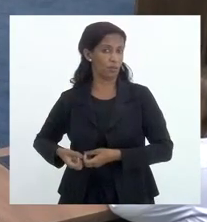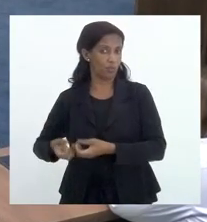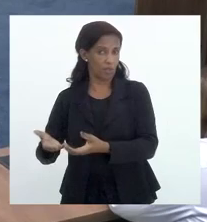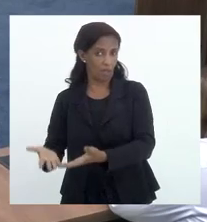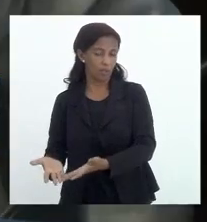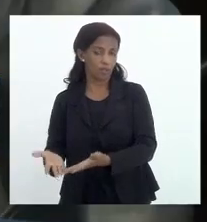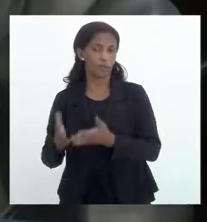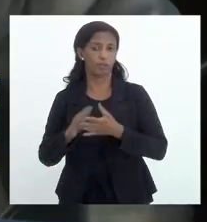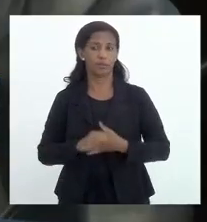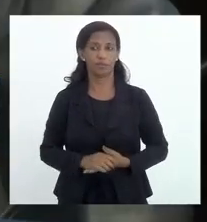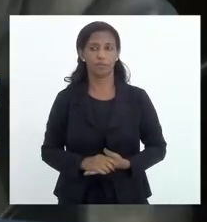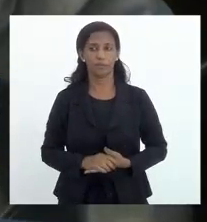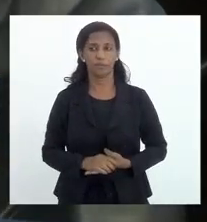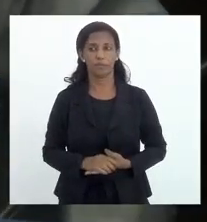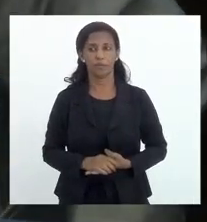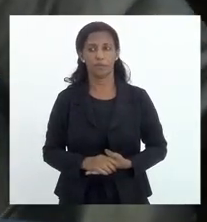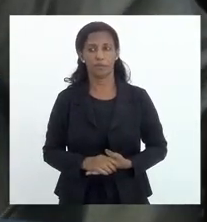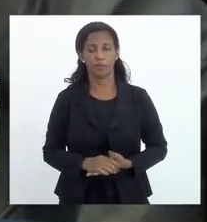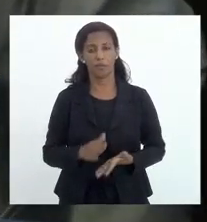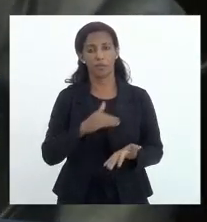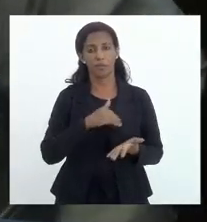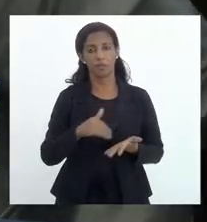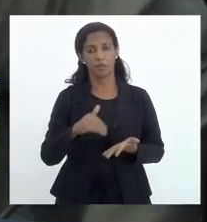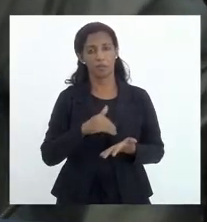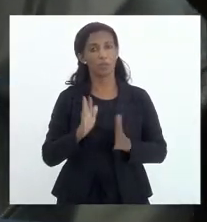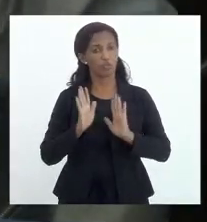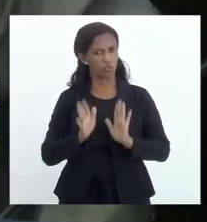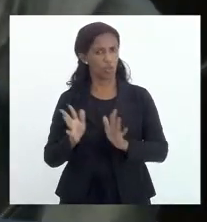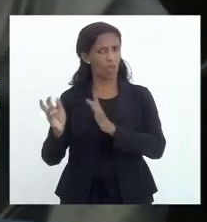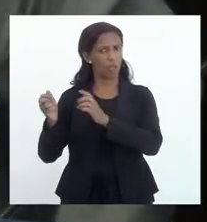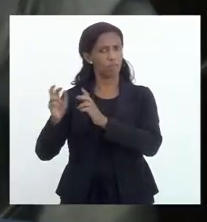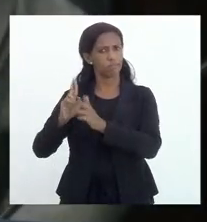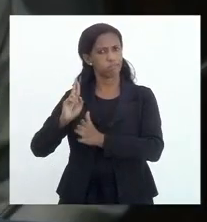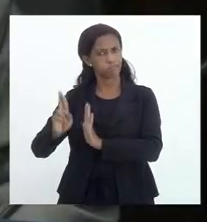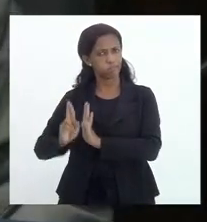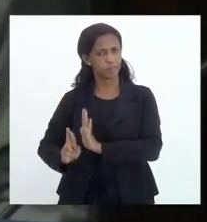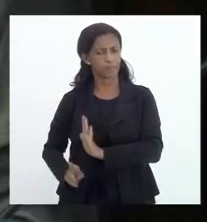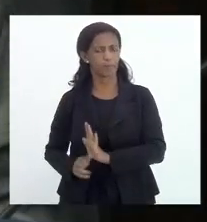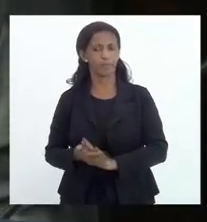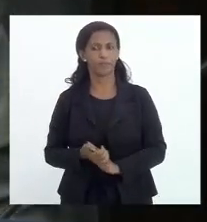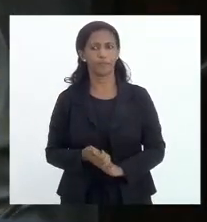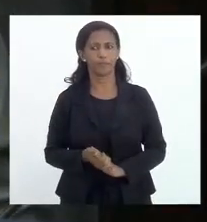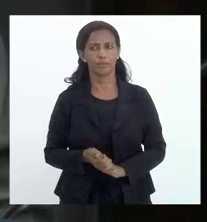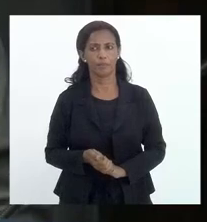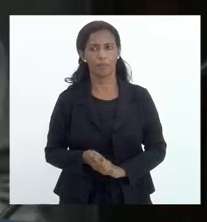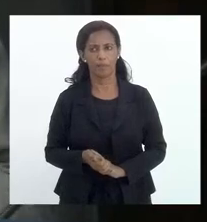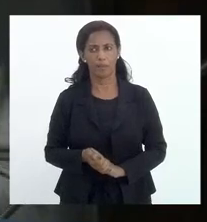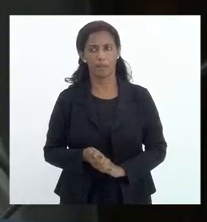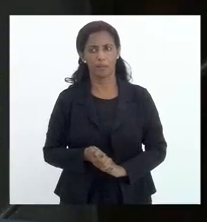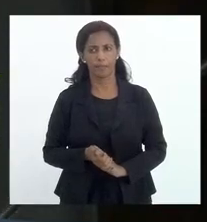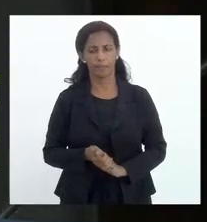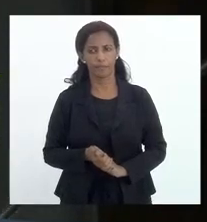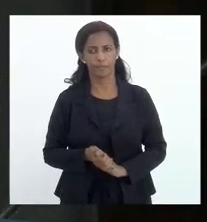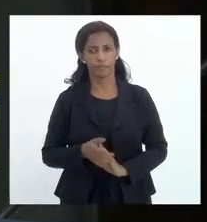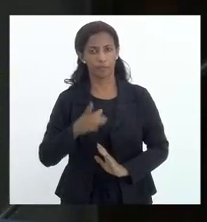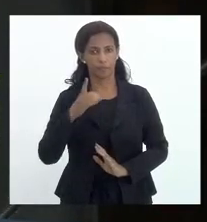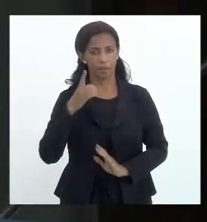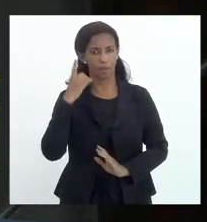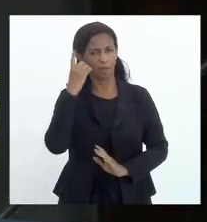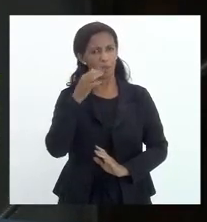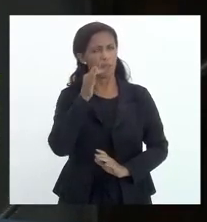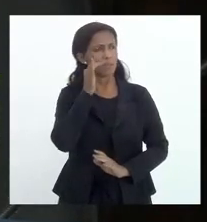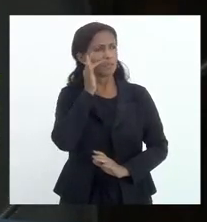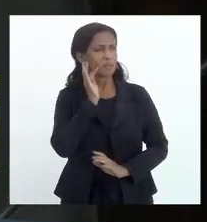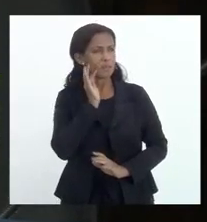operação, o secretário Zamit respondeu, mas o deputado